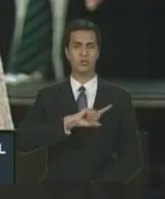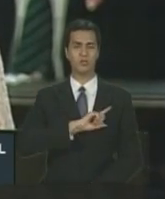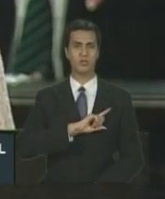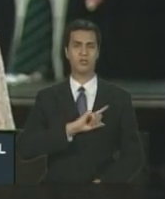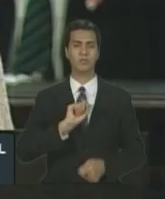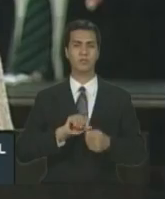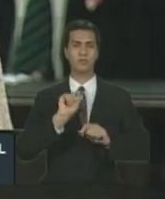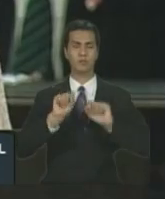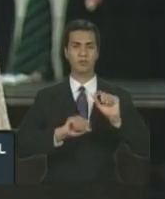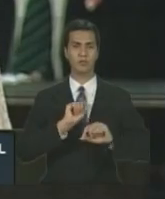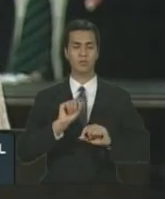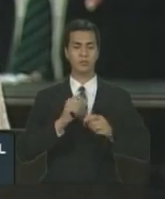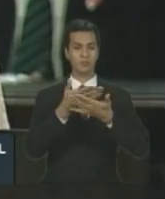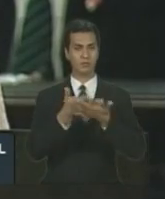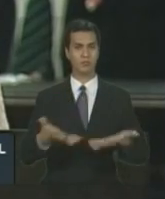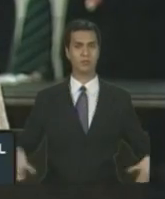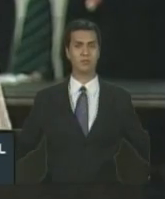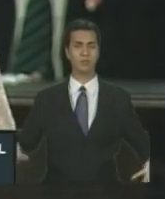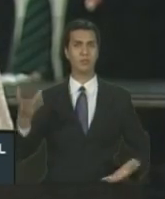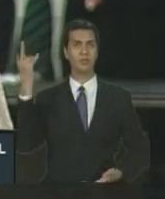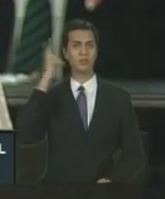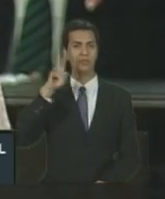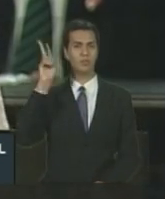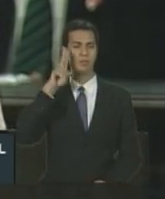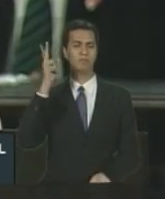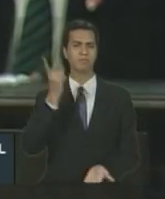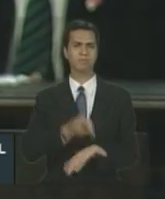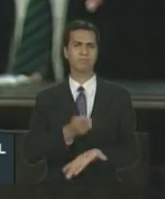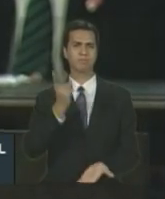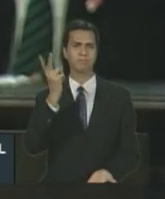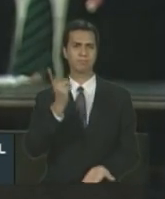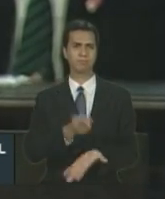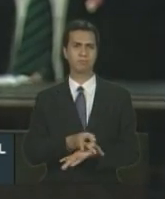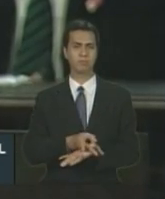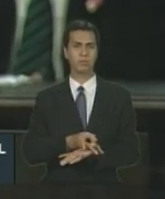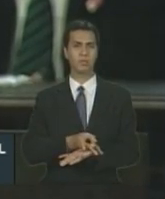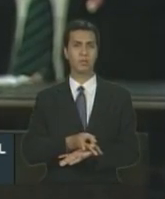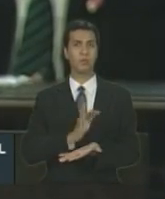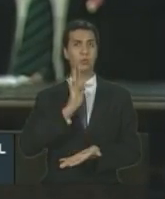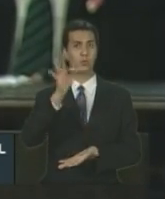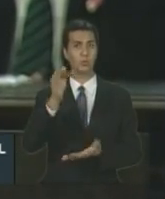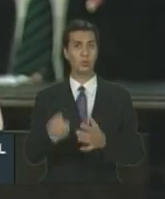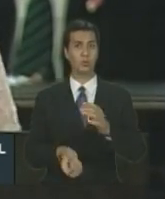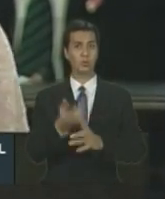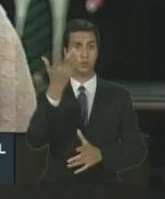fazemos essa cerimônia para lembrar sempre e para que jamais repita.